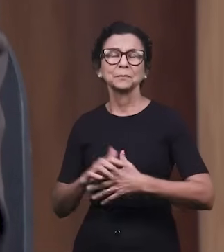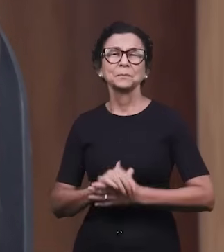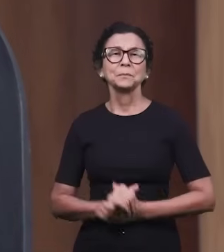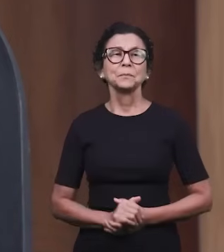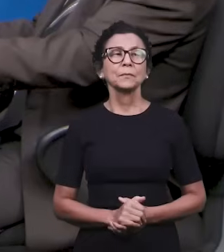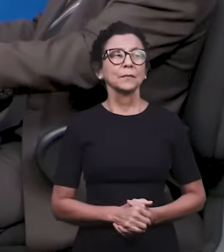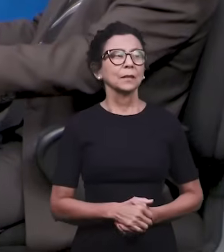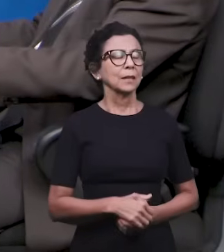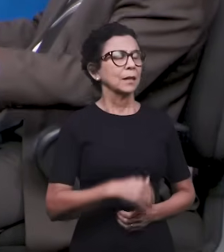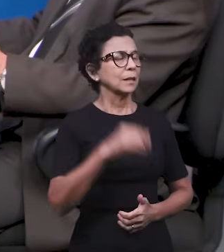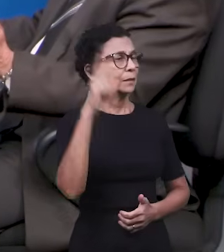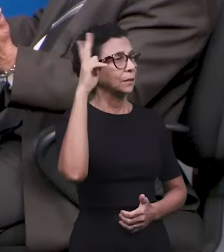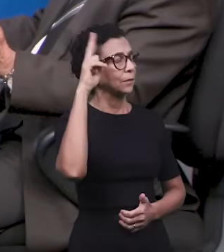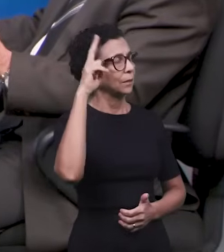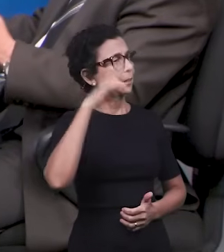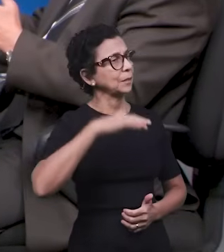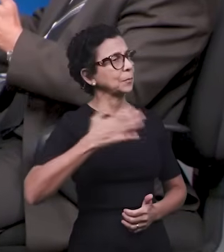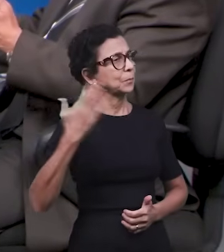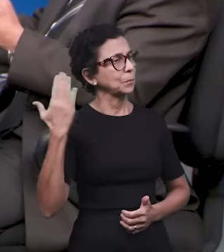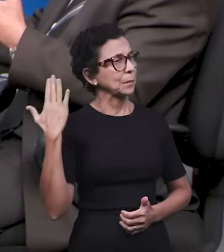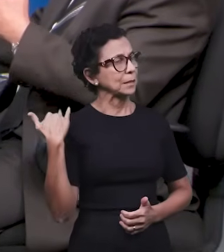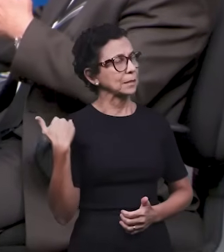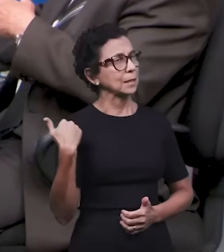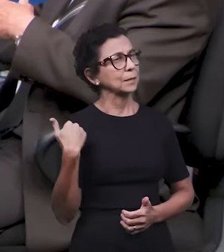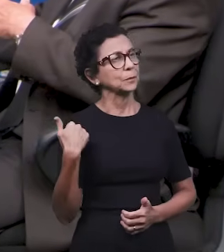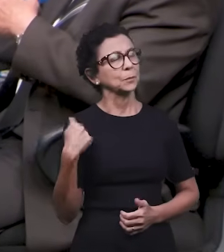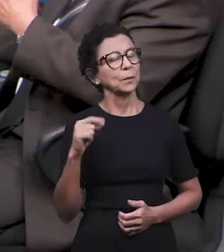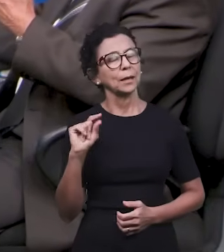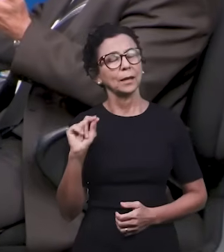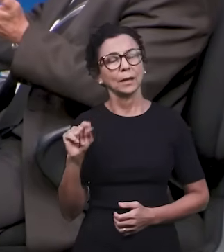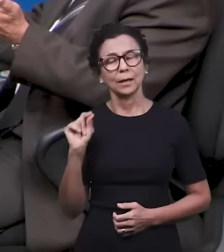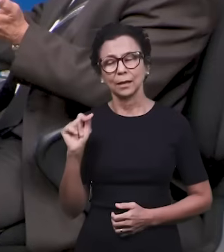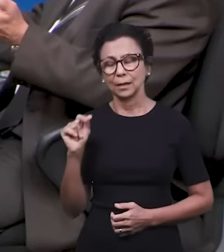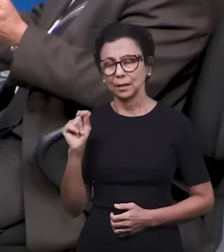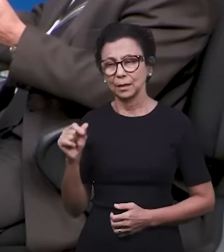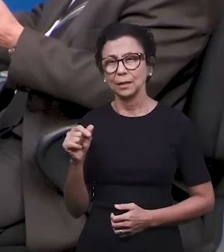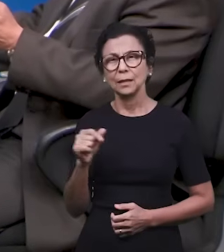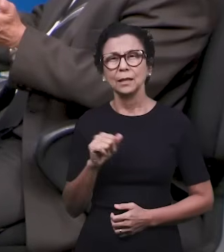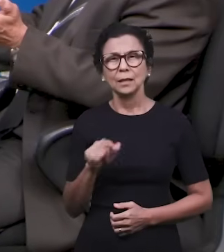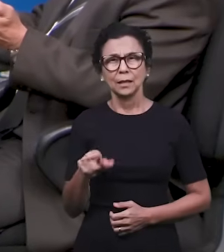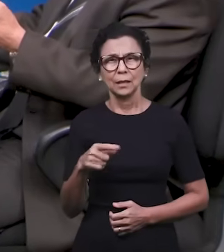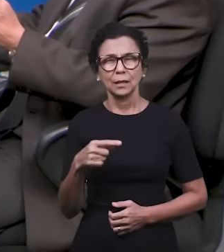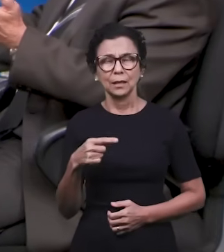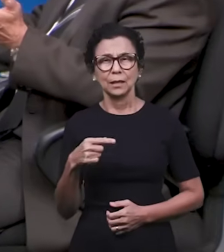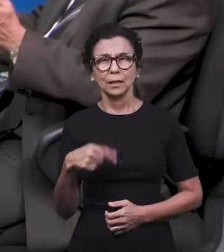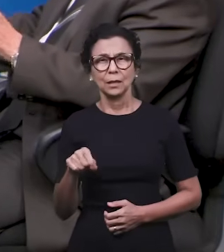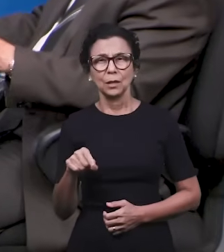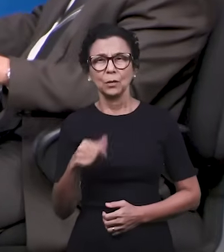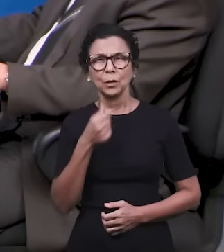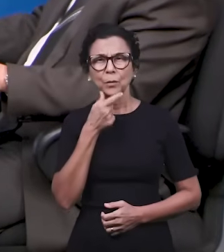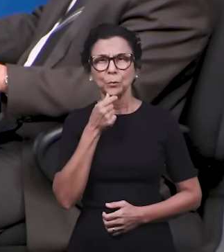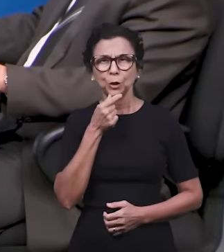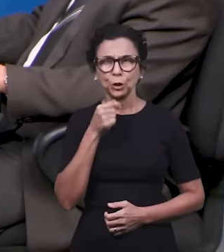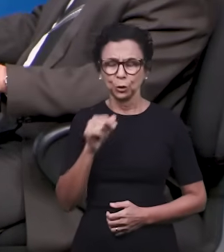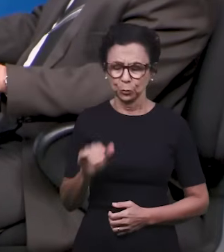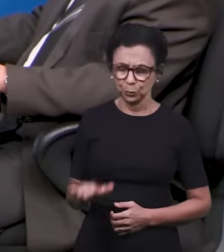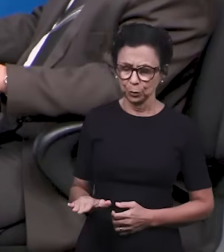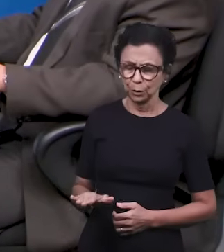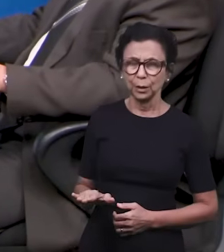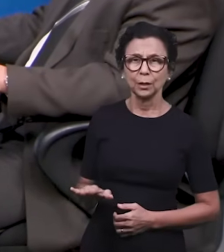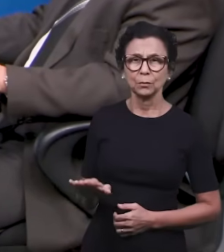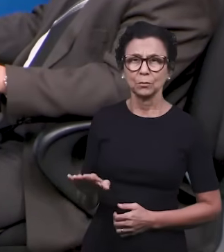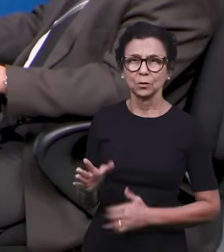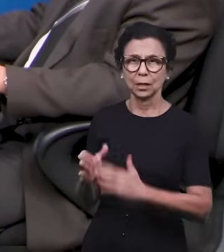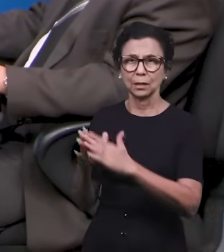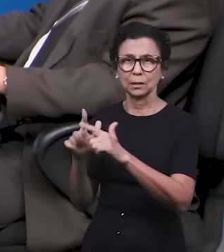Fernando, do meu tempo ainda vamos dizer assim, de menino de igreja, né? Quando eu era garoto na igreja, que a